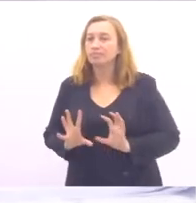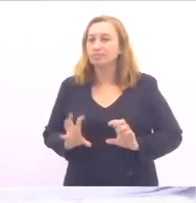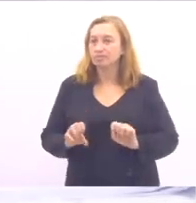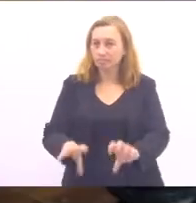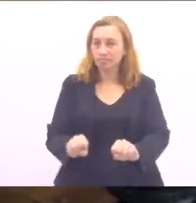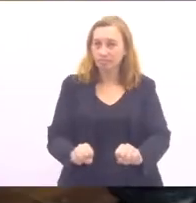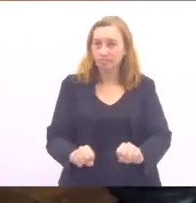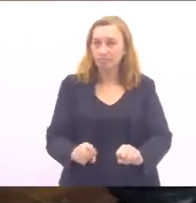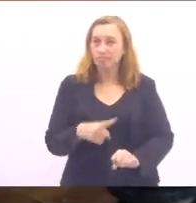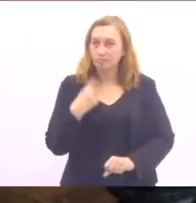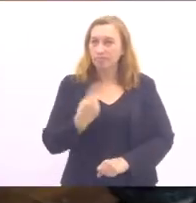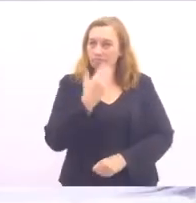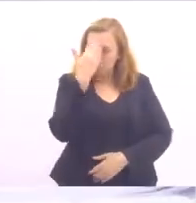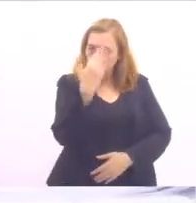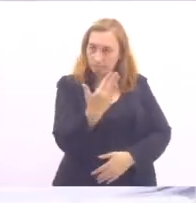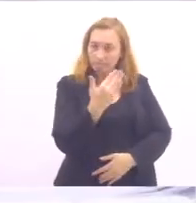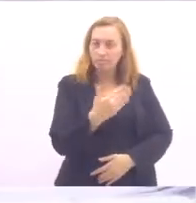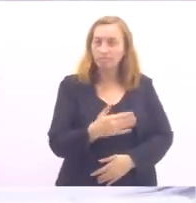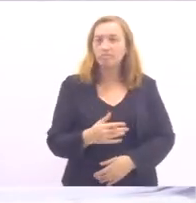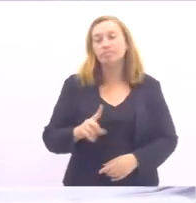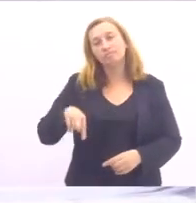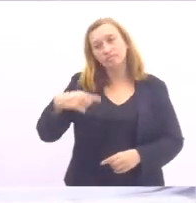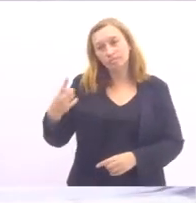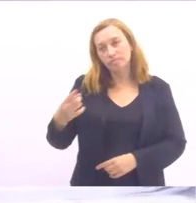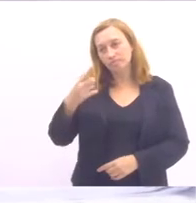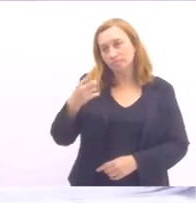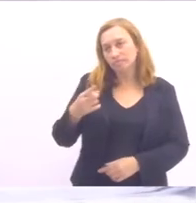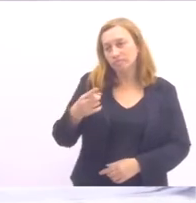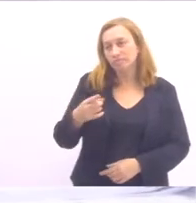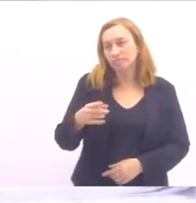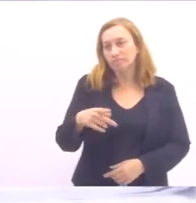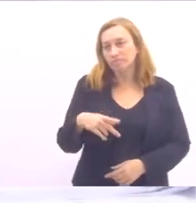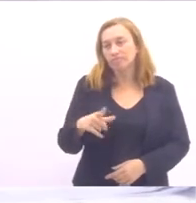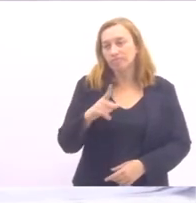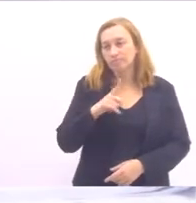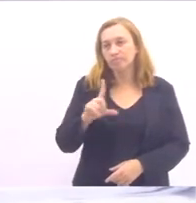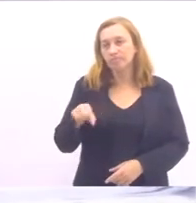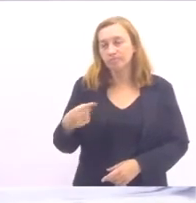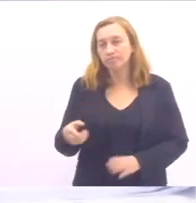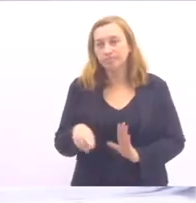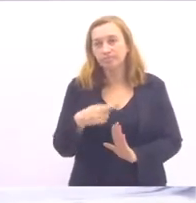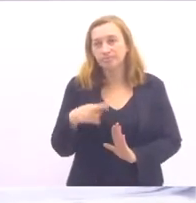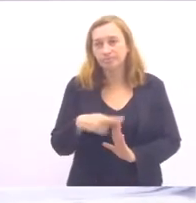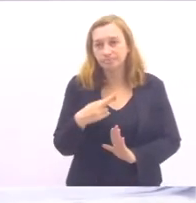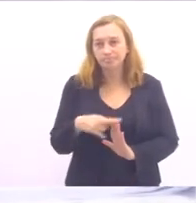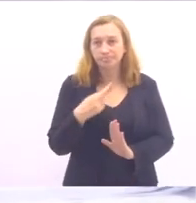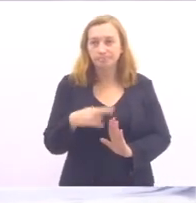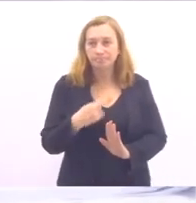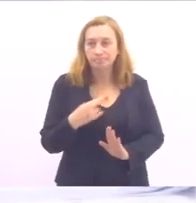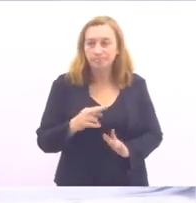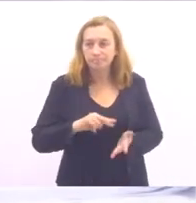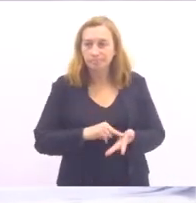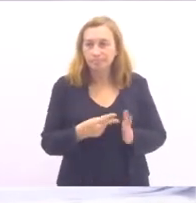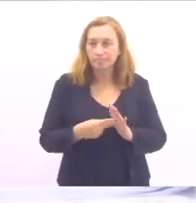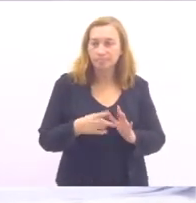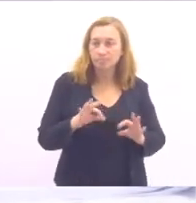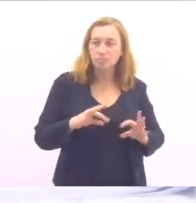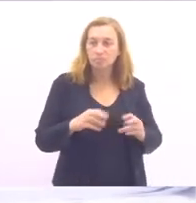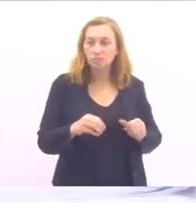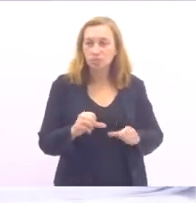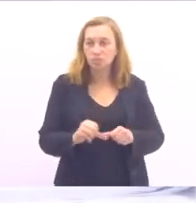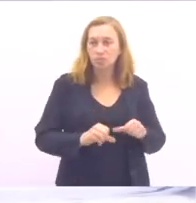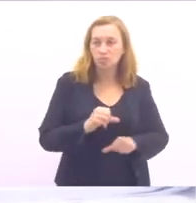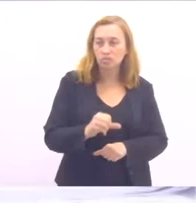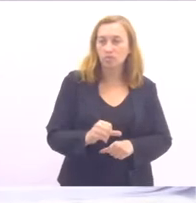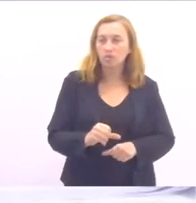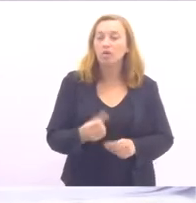catadores. E nós alguma somos voz gratos. Falou mais alto e houve outra resolução que interpretou tudo ao contrário,